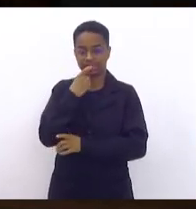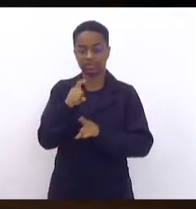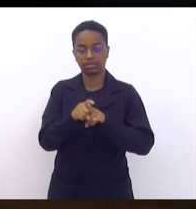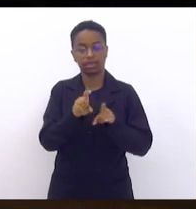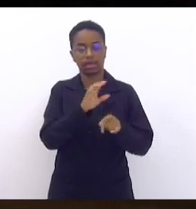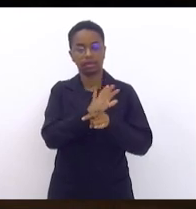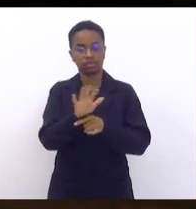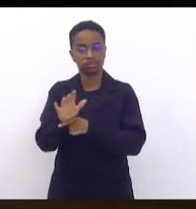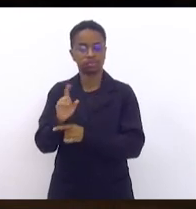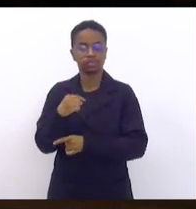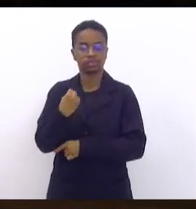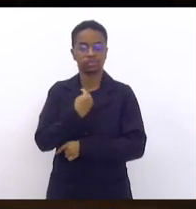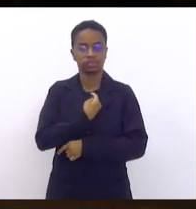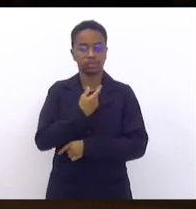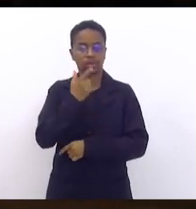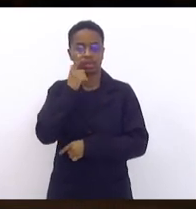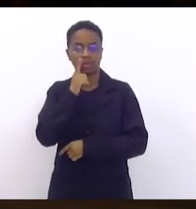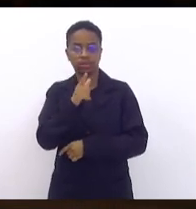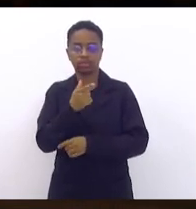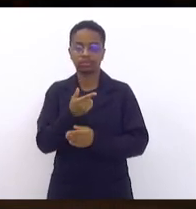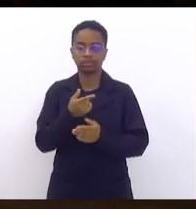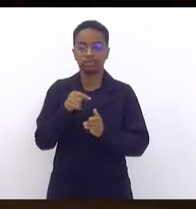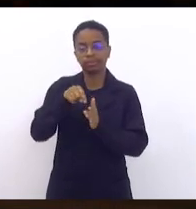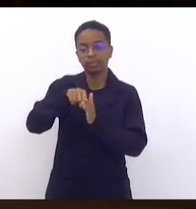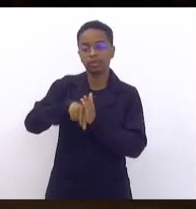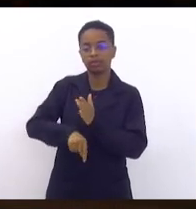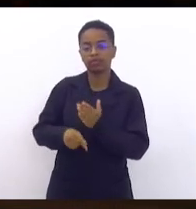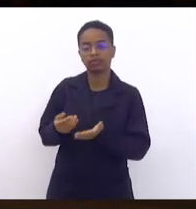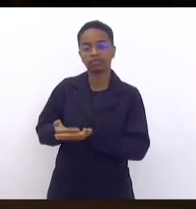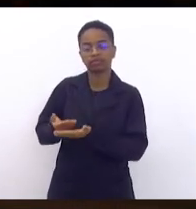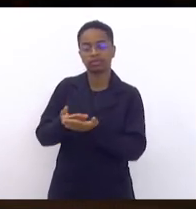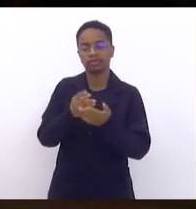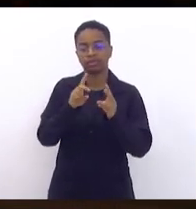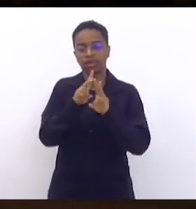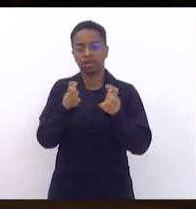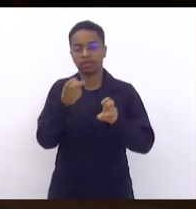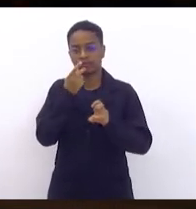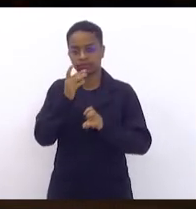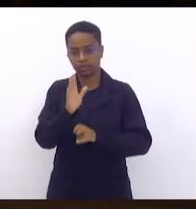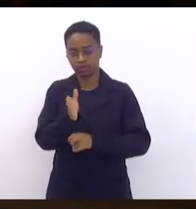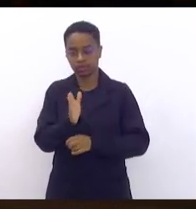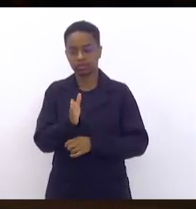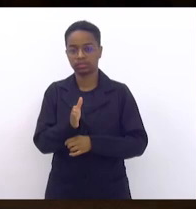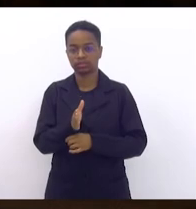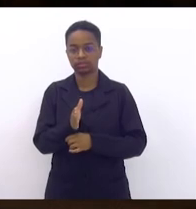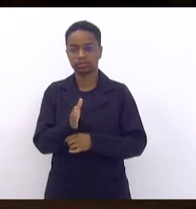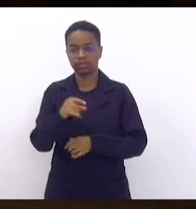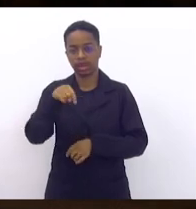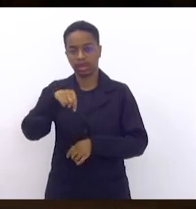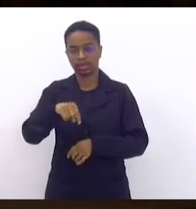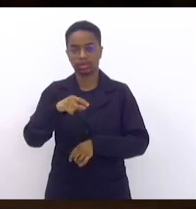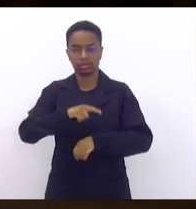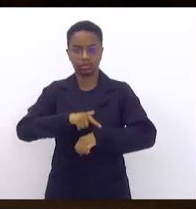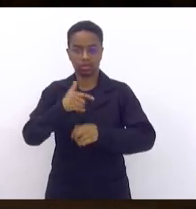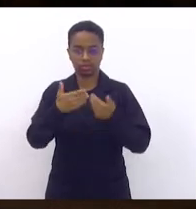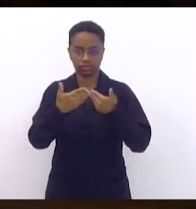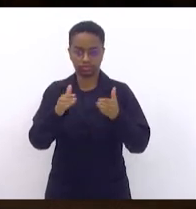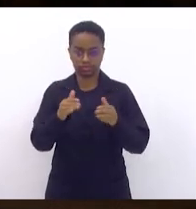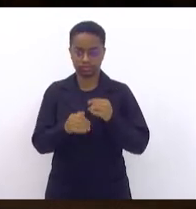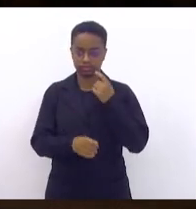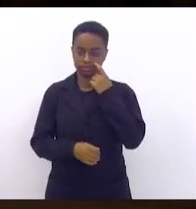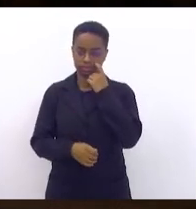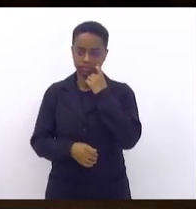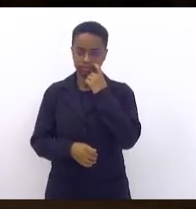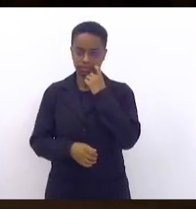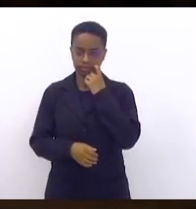é para que possamos aprofundar né tudo que já foi falado aqui na mesa de abertura Então